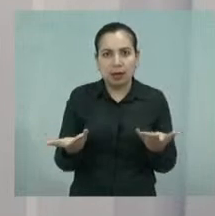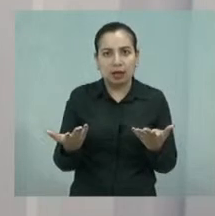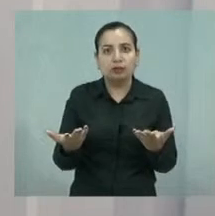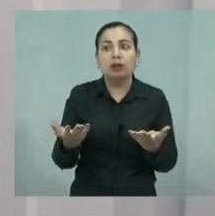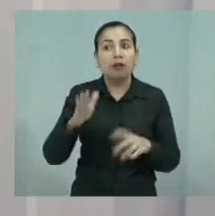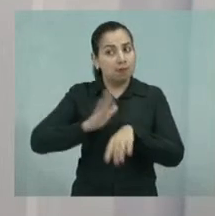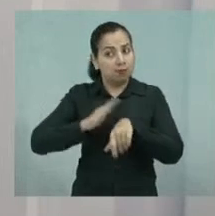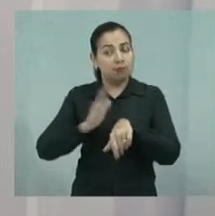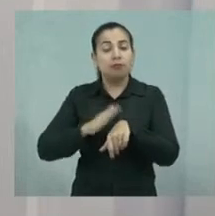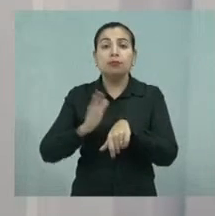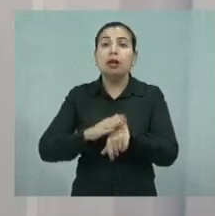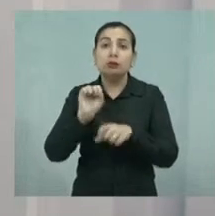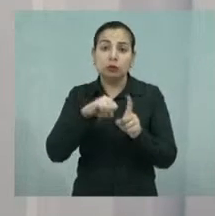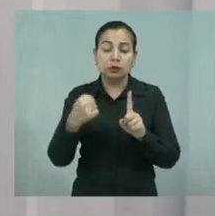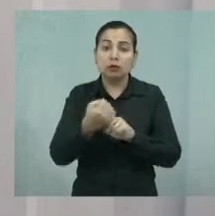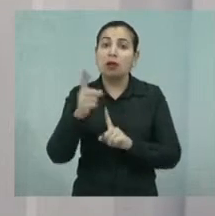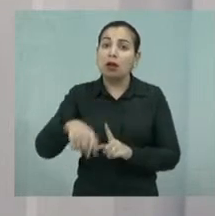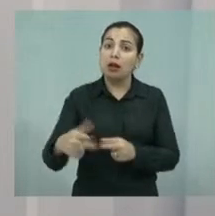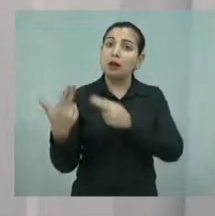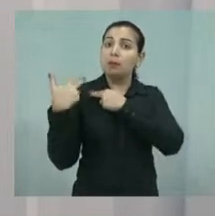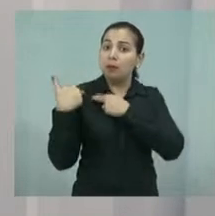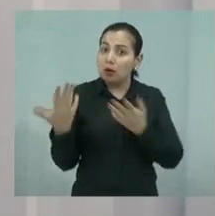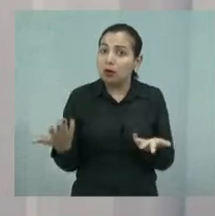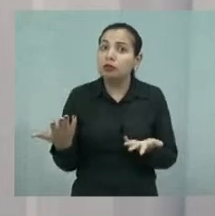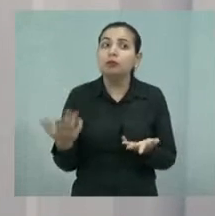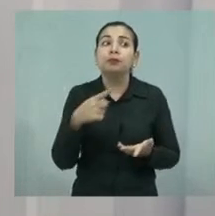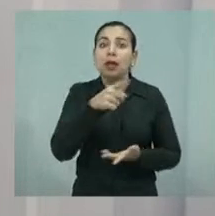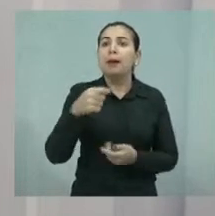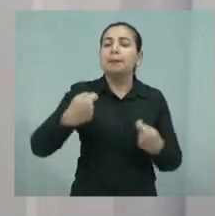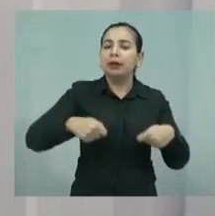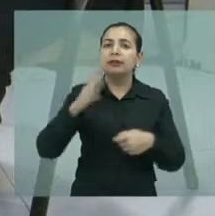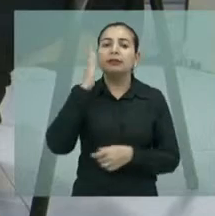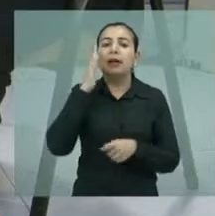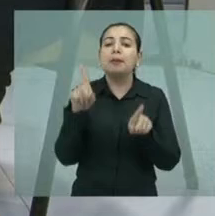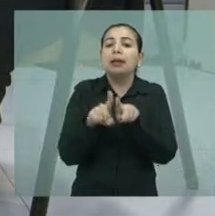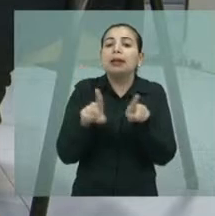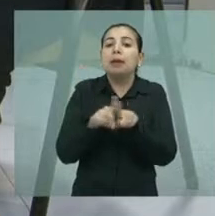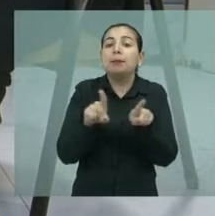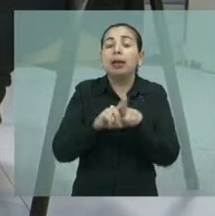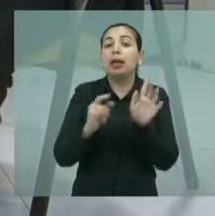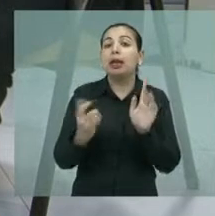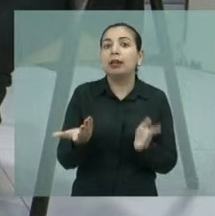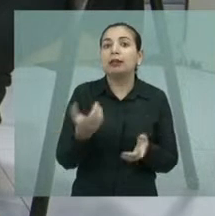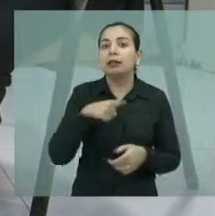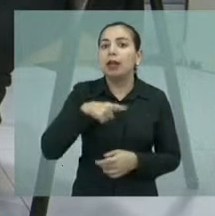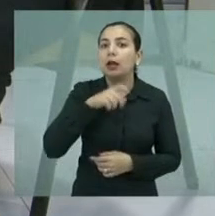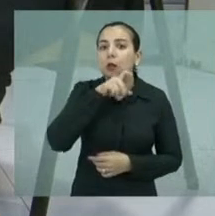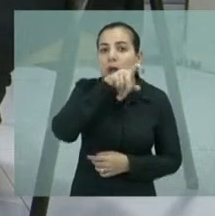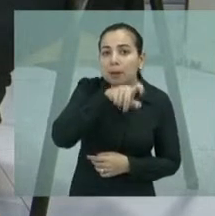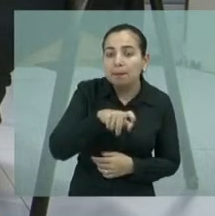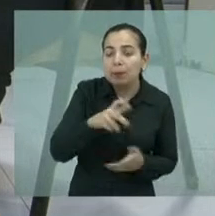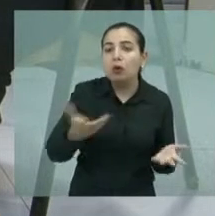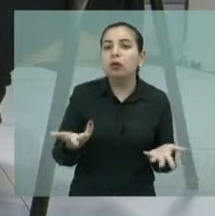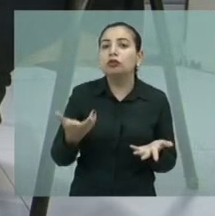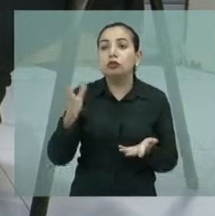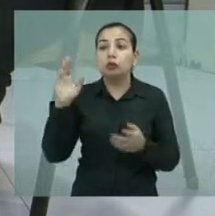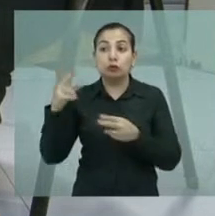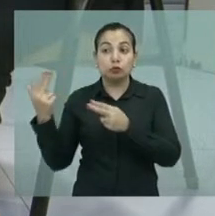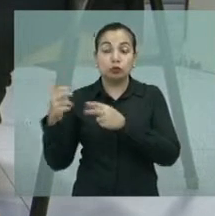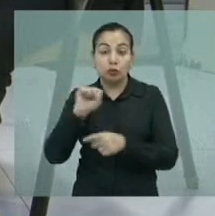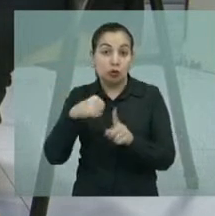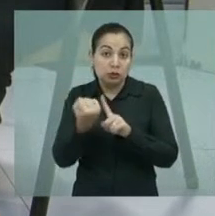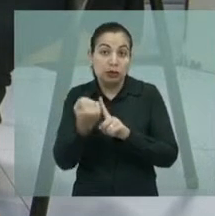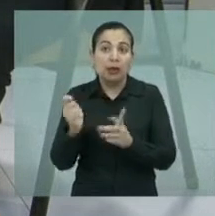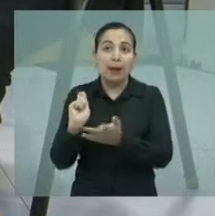arrecadados da própria sociedade através de impostos. Principalmente que os recursos são finitos, né? Os recursos são finitos e cada vez mais